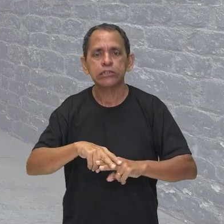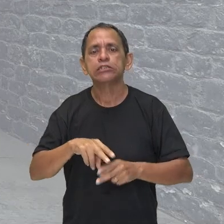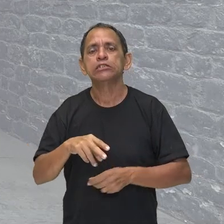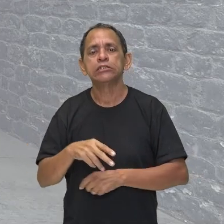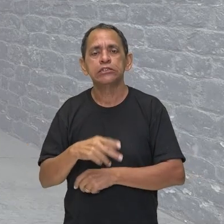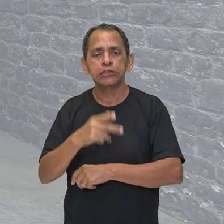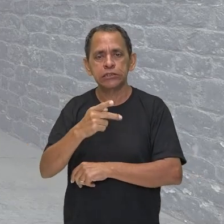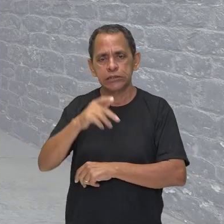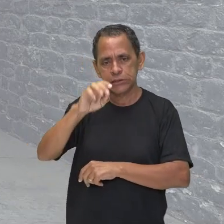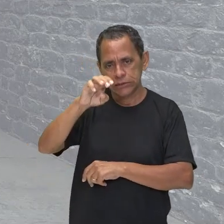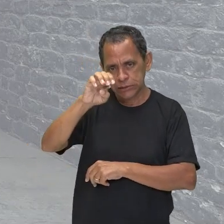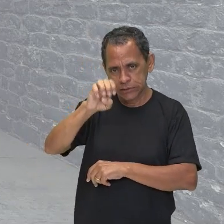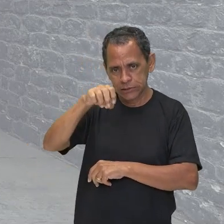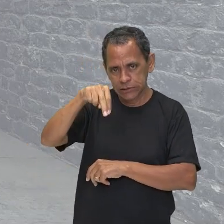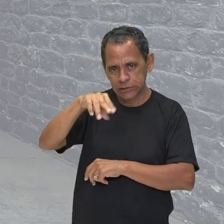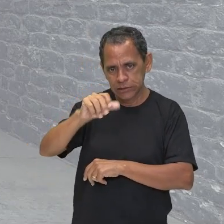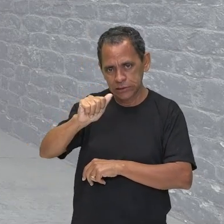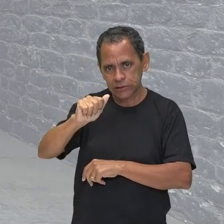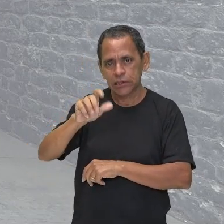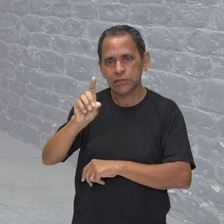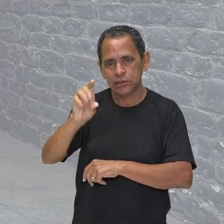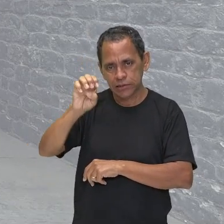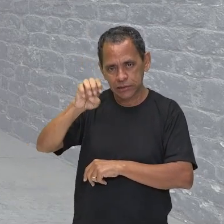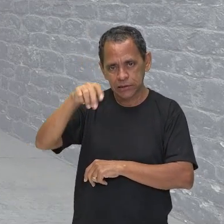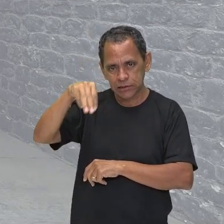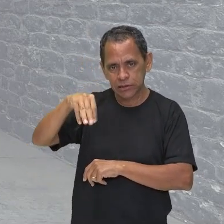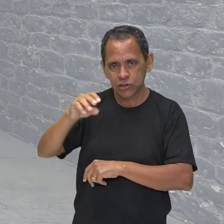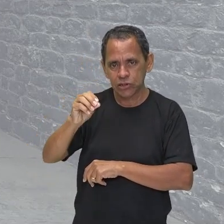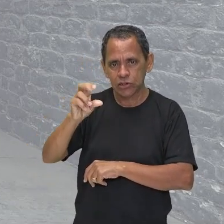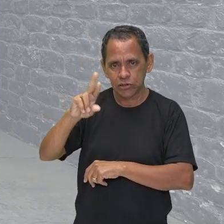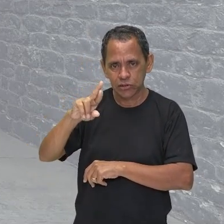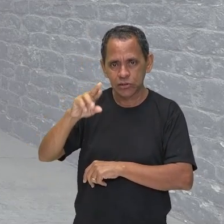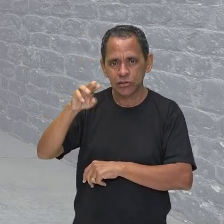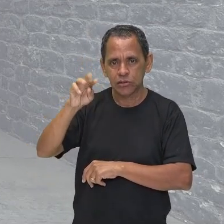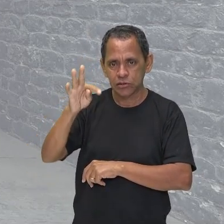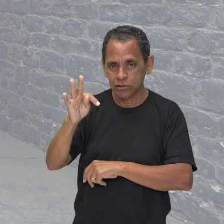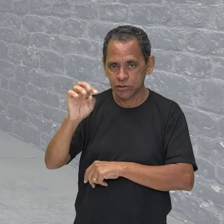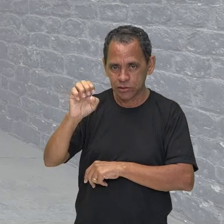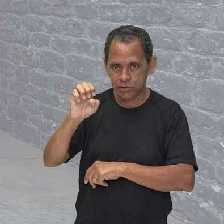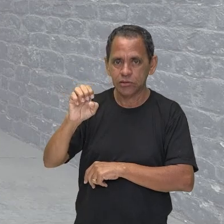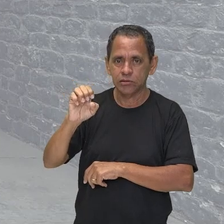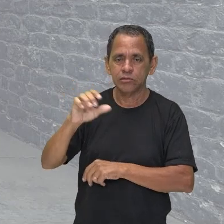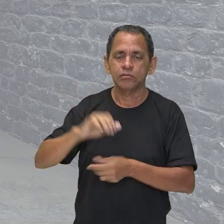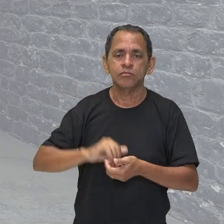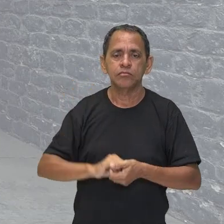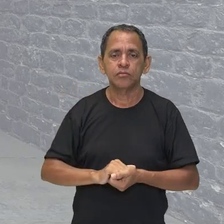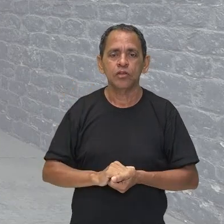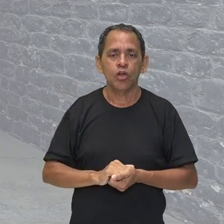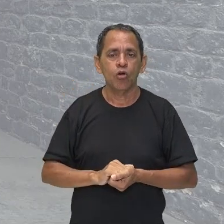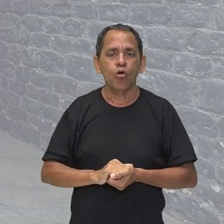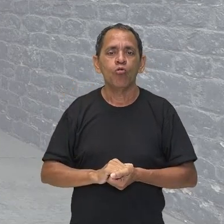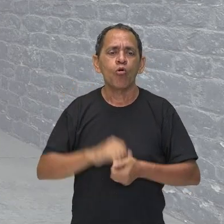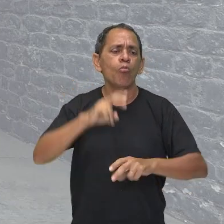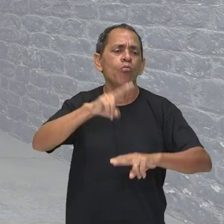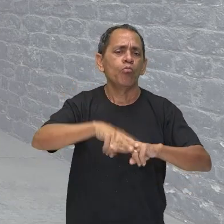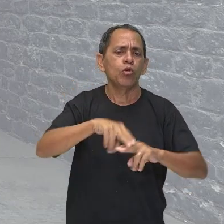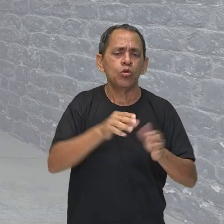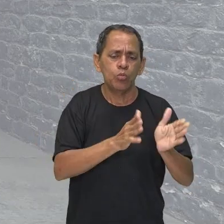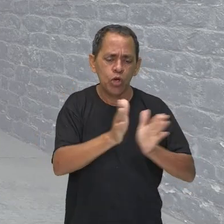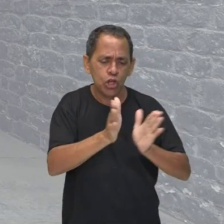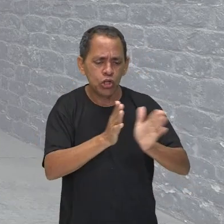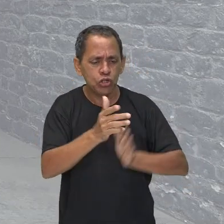por 27 anos. Mas a condenação dele foi perpétua, certo? Mas aí vamos verificar o que